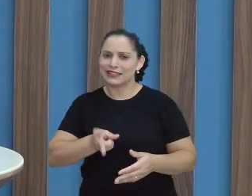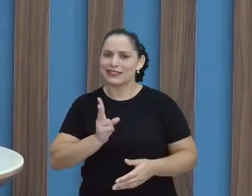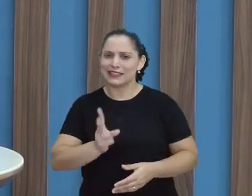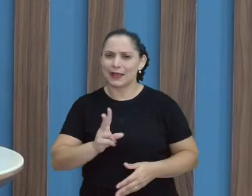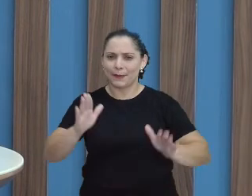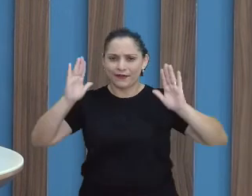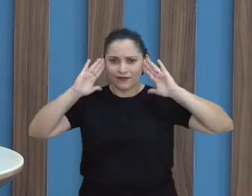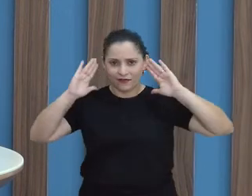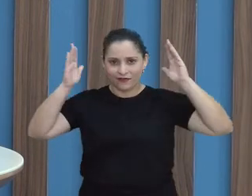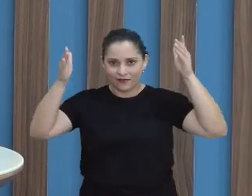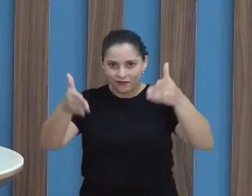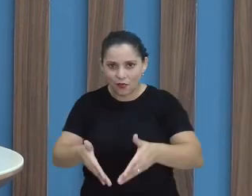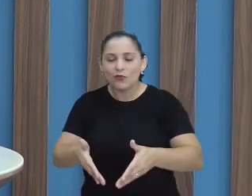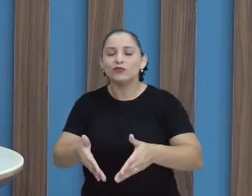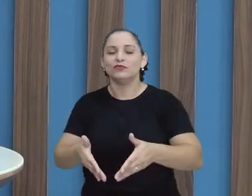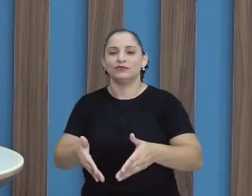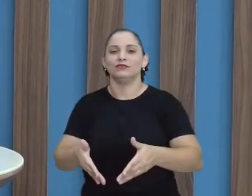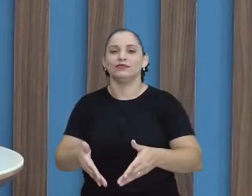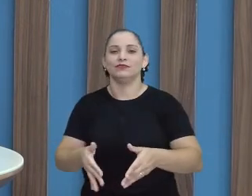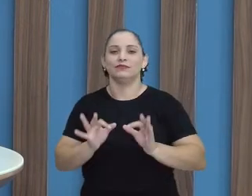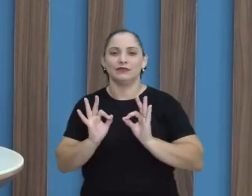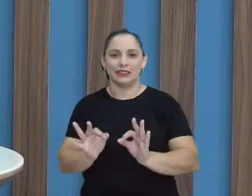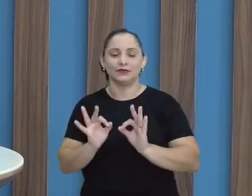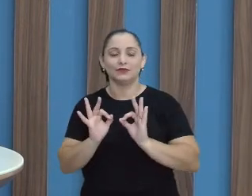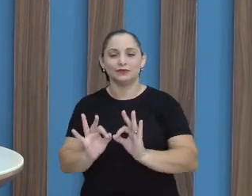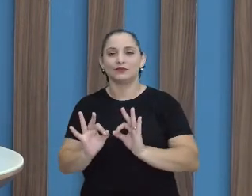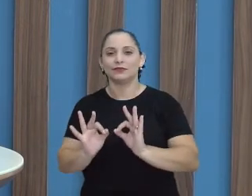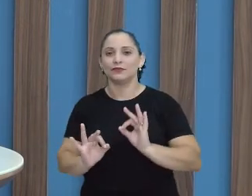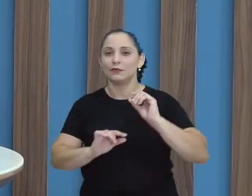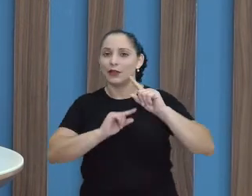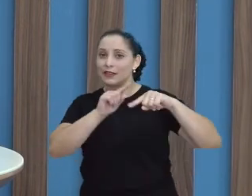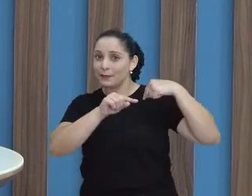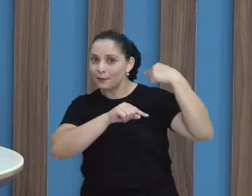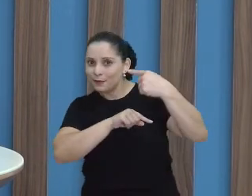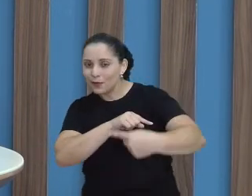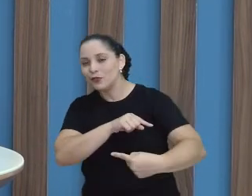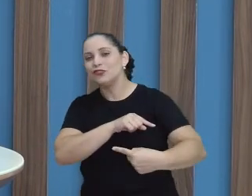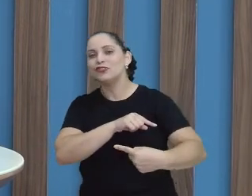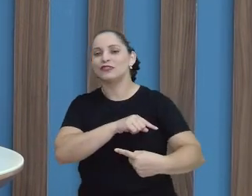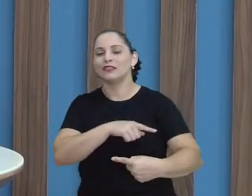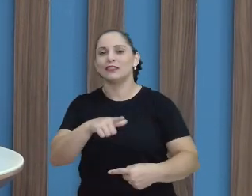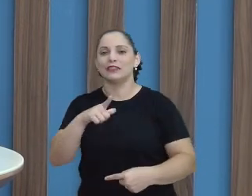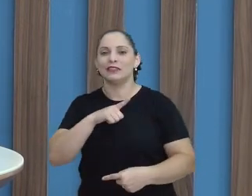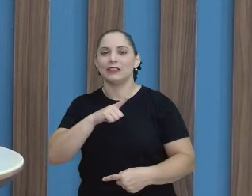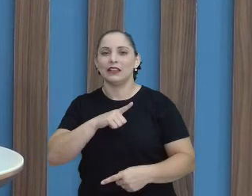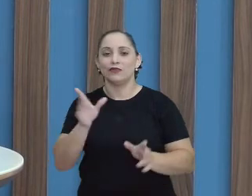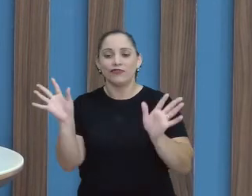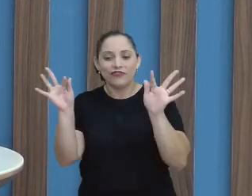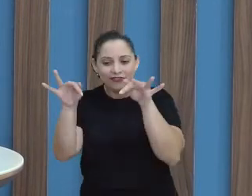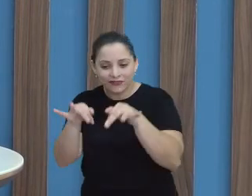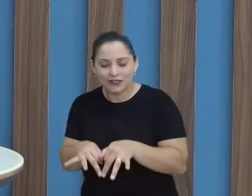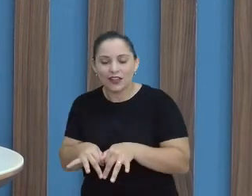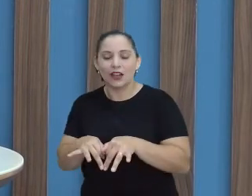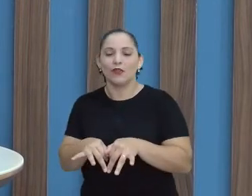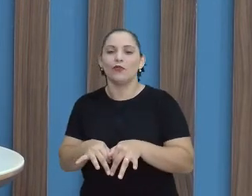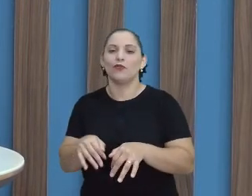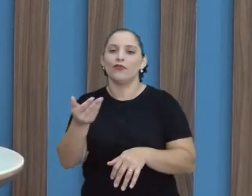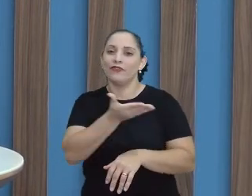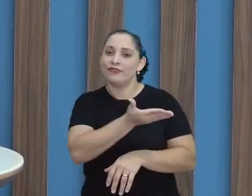aí o raciocínio tudo igualzinho, para que quando a gente chegue lá, na conclusão lá final,